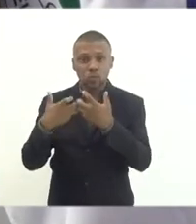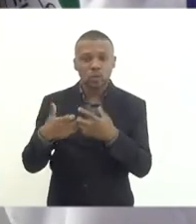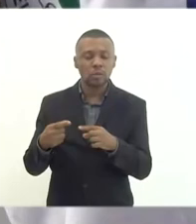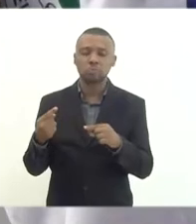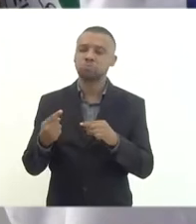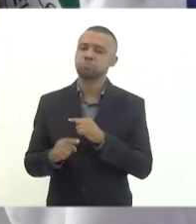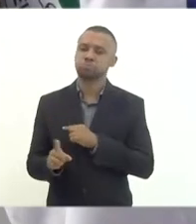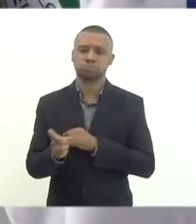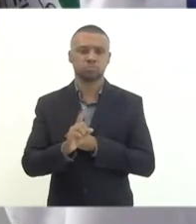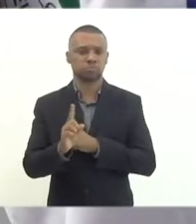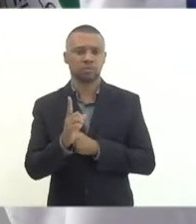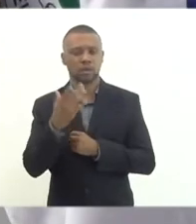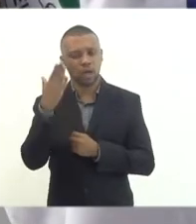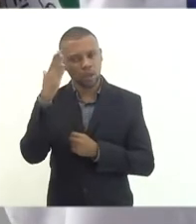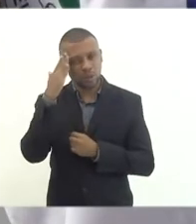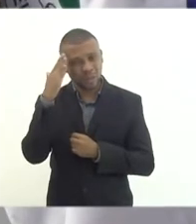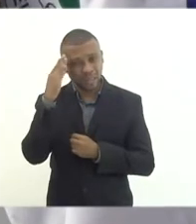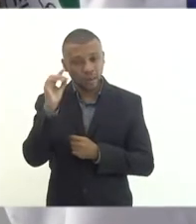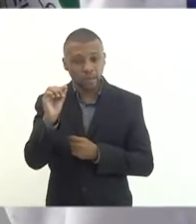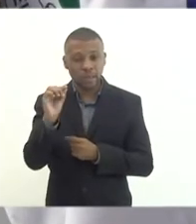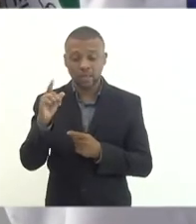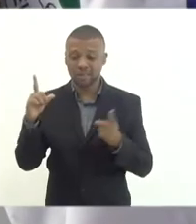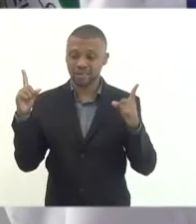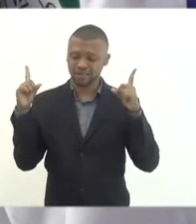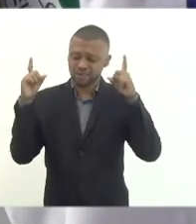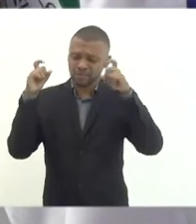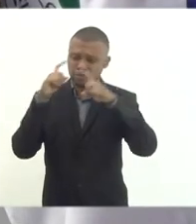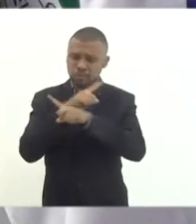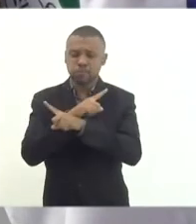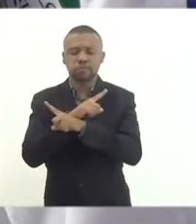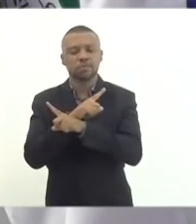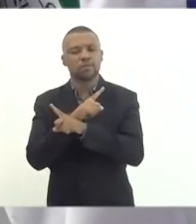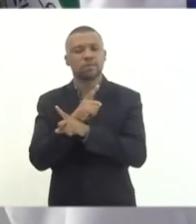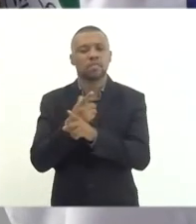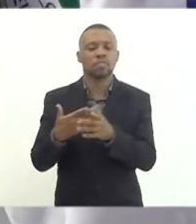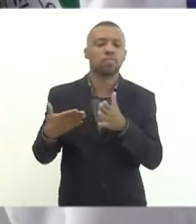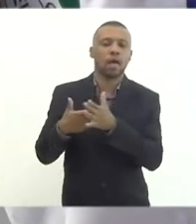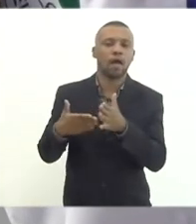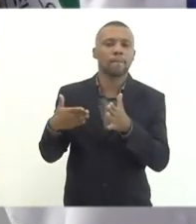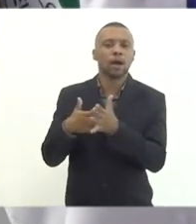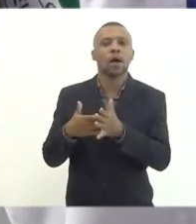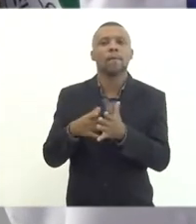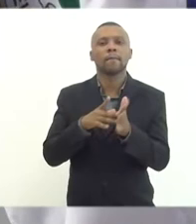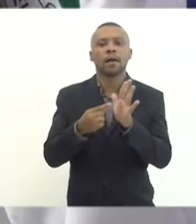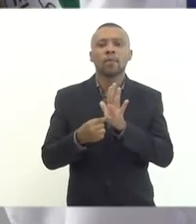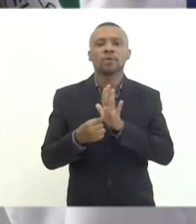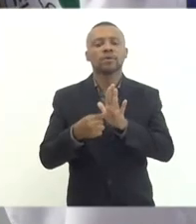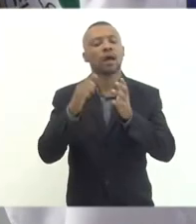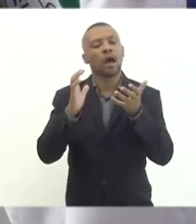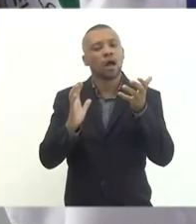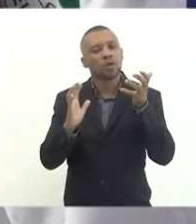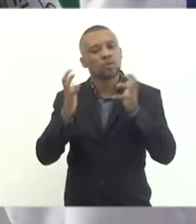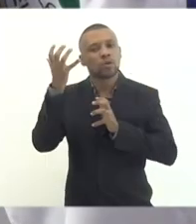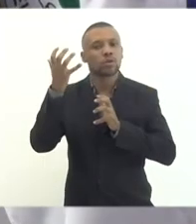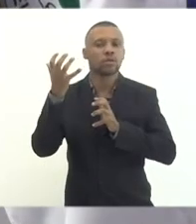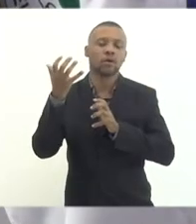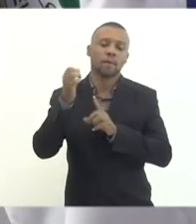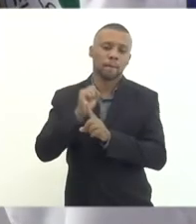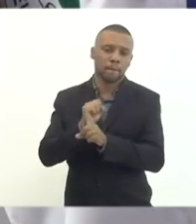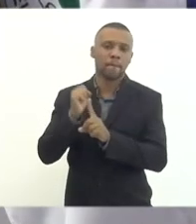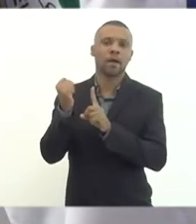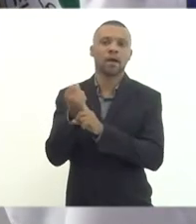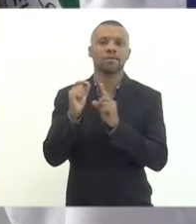sabe a sua real dificuldade de funcionamento para trazer a solução para nossa sociedade então